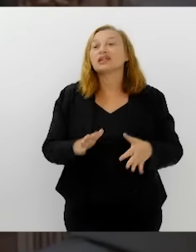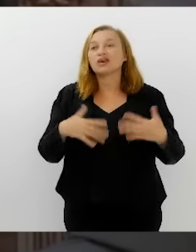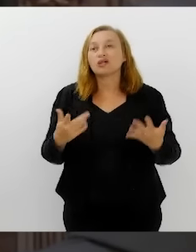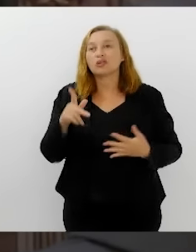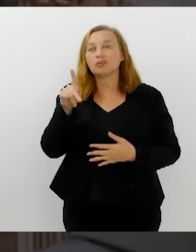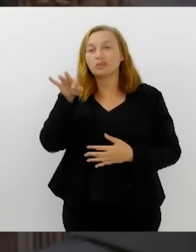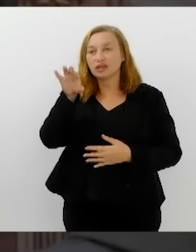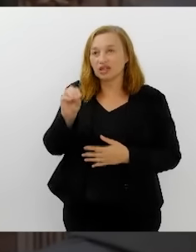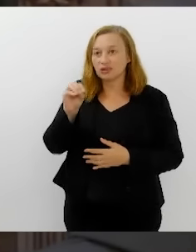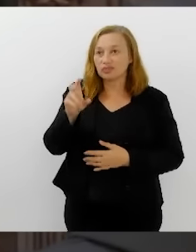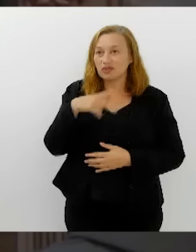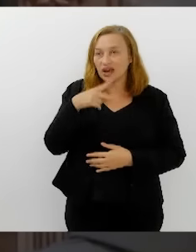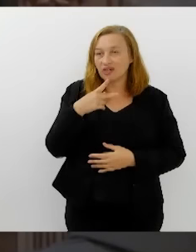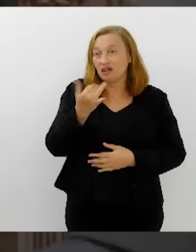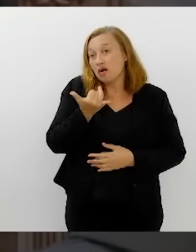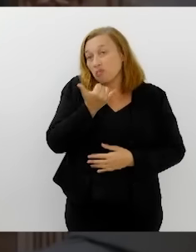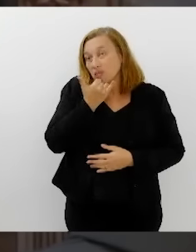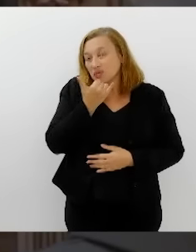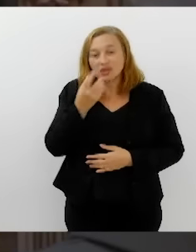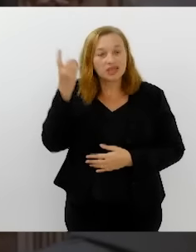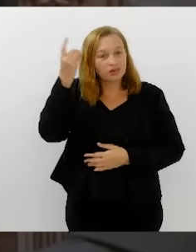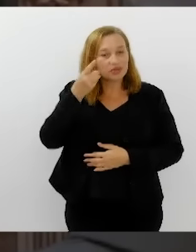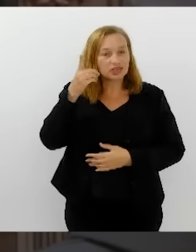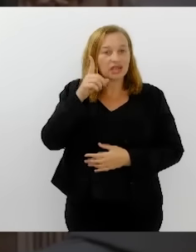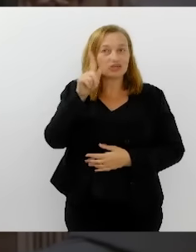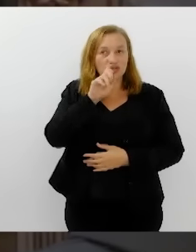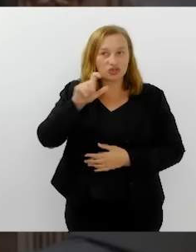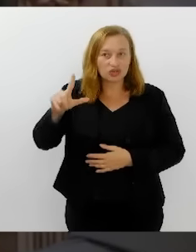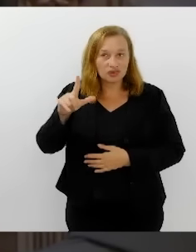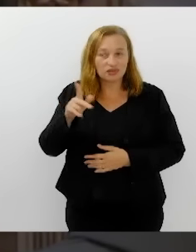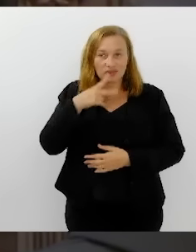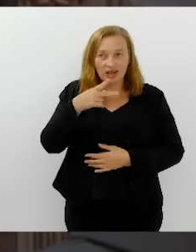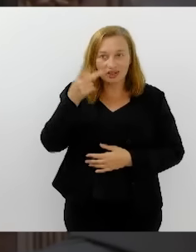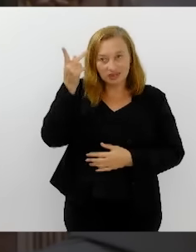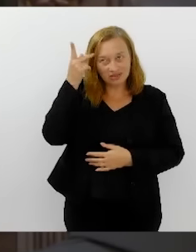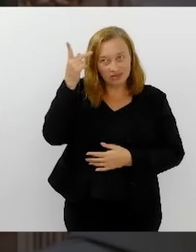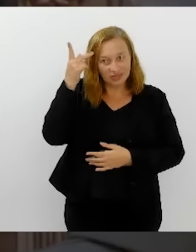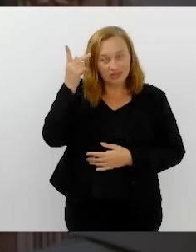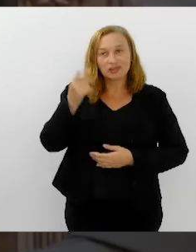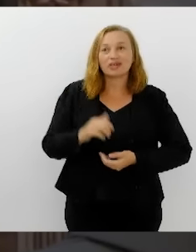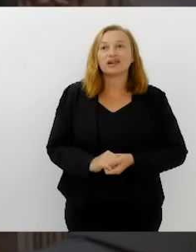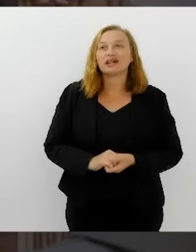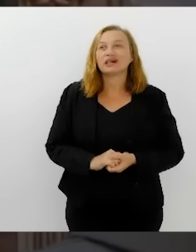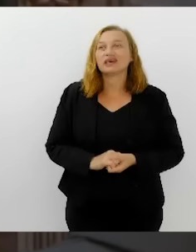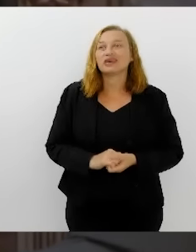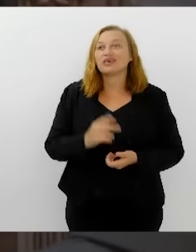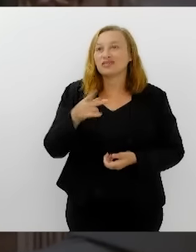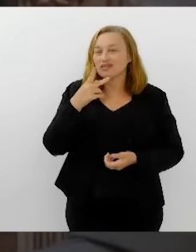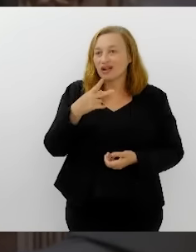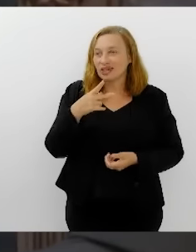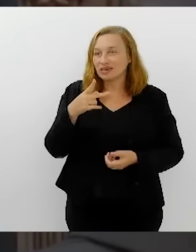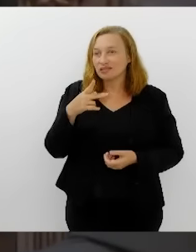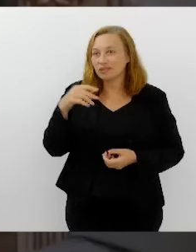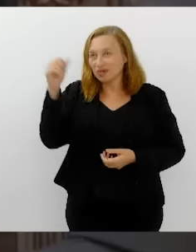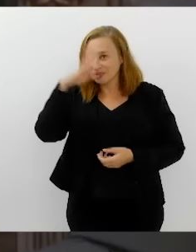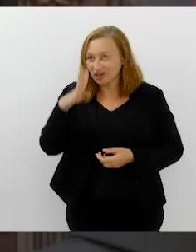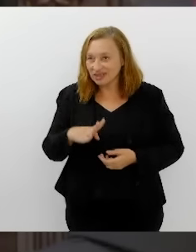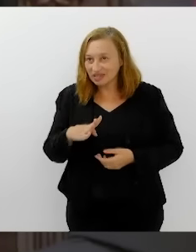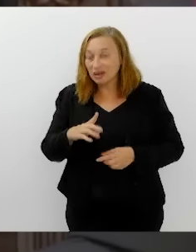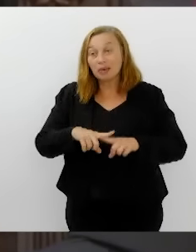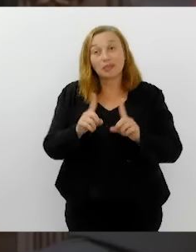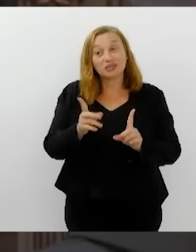dizia, perdoe-me, deputado Gil, de São Paulo, dizia ele, quando se fala em São Paulo, fala-se para o Brasil, mas quando